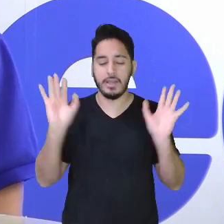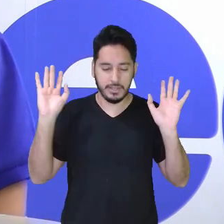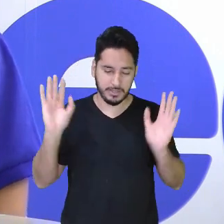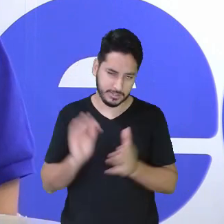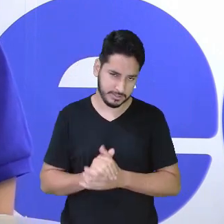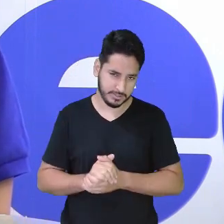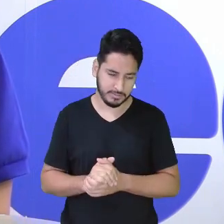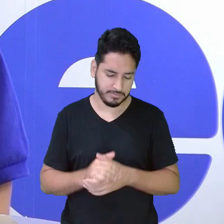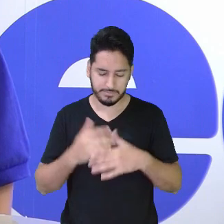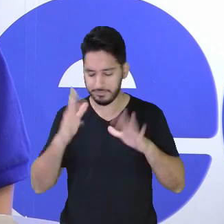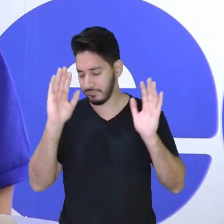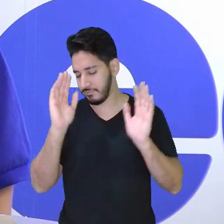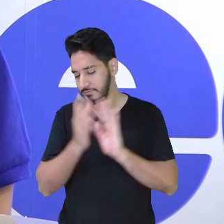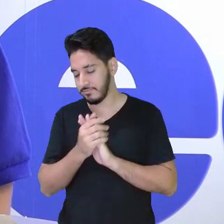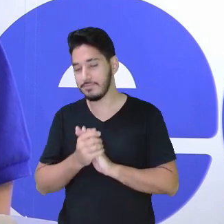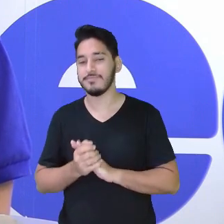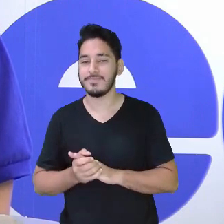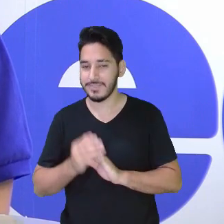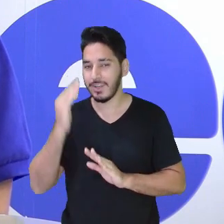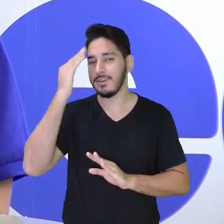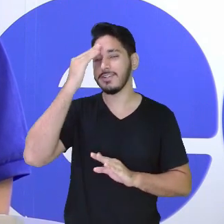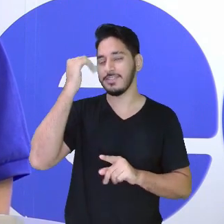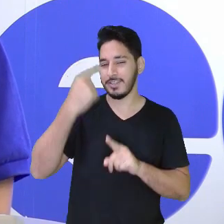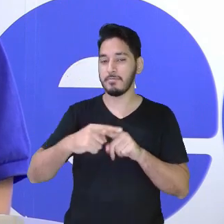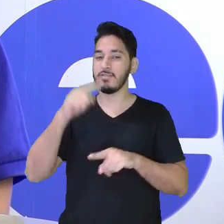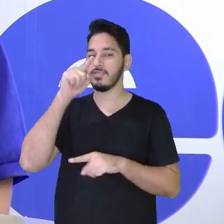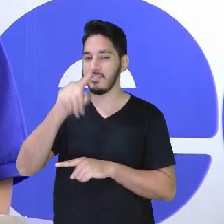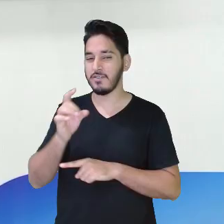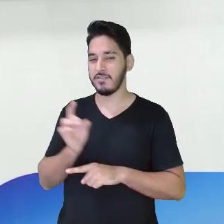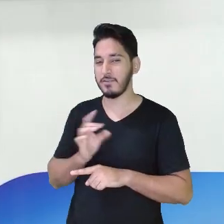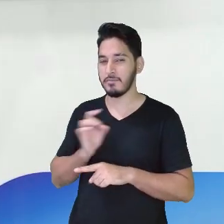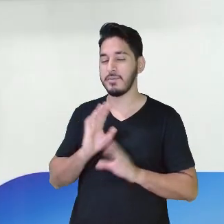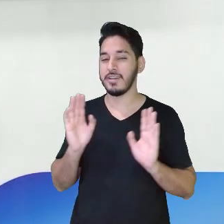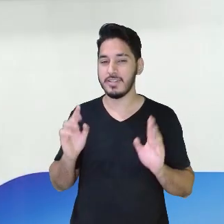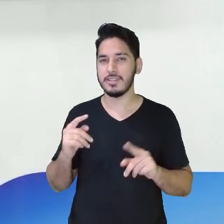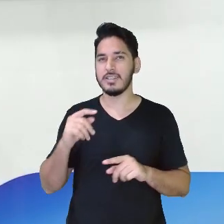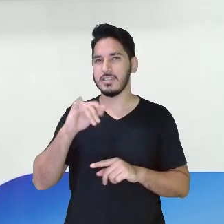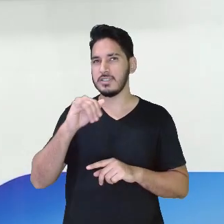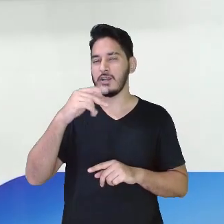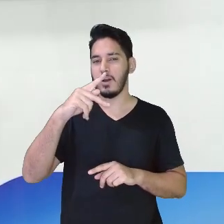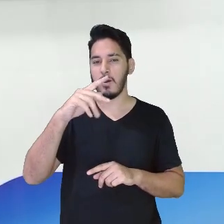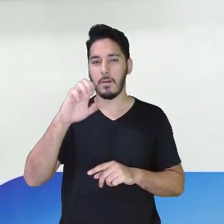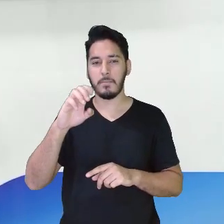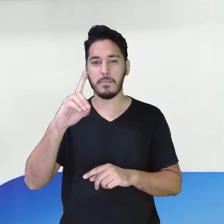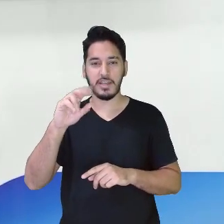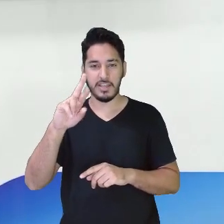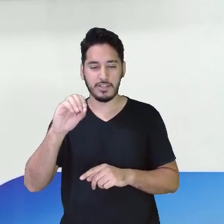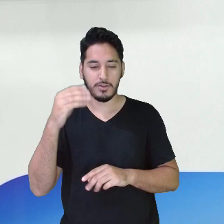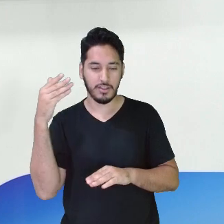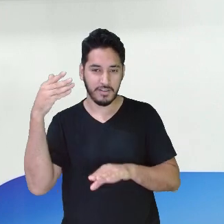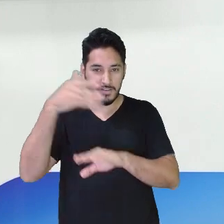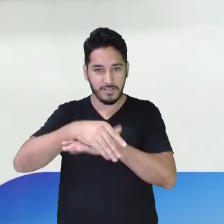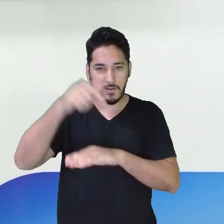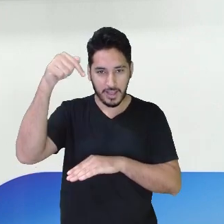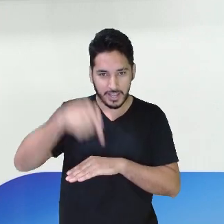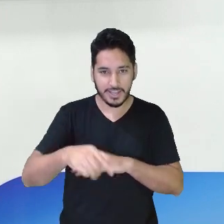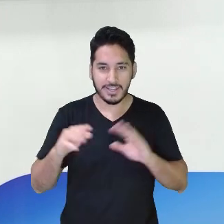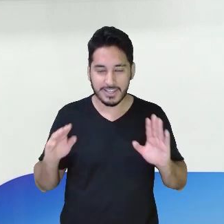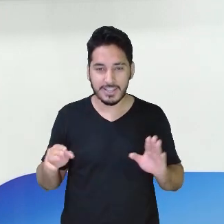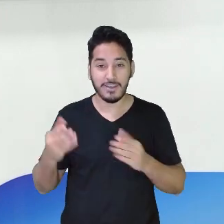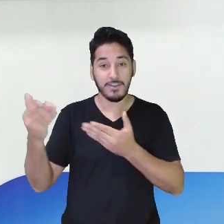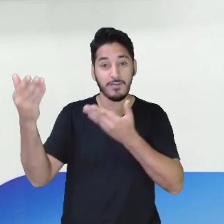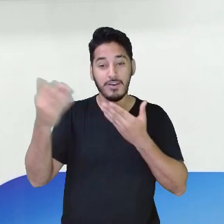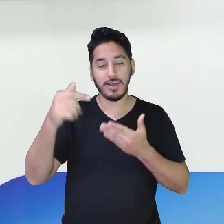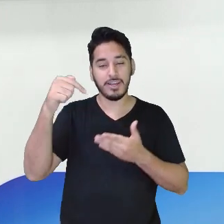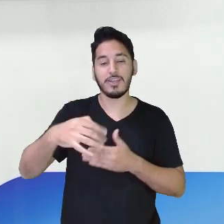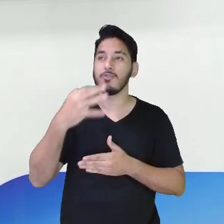Nossa. presente, né? Eu sei porque Pedro não ficou com medo. Se foi esse mesmo Pedro que esteve aqui nos visitando, amamos, viu, Pedro? Pedro veio aqui